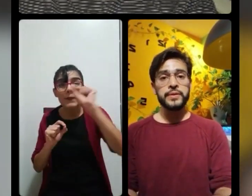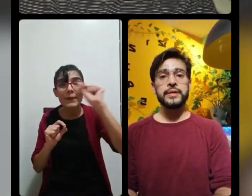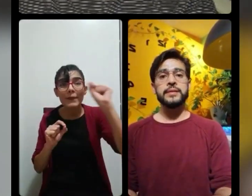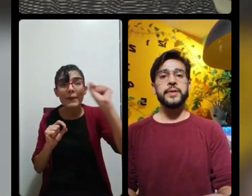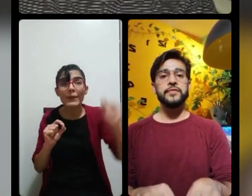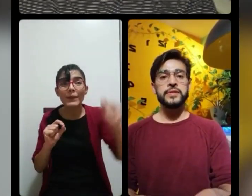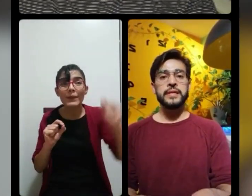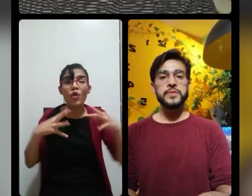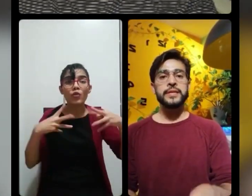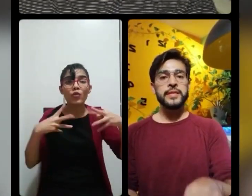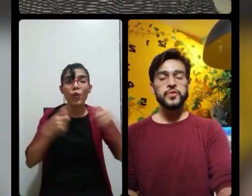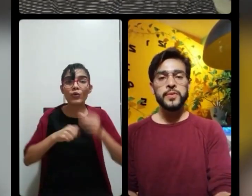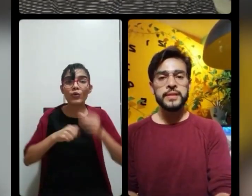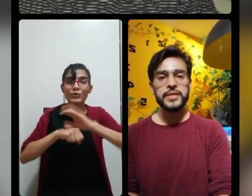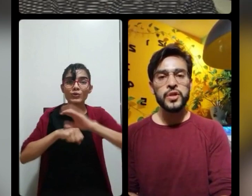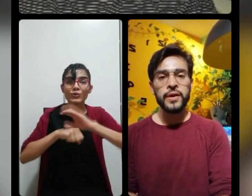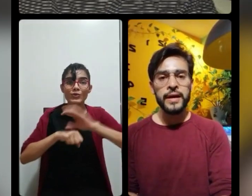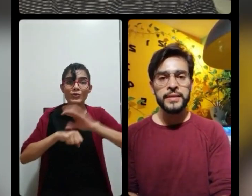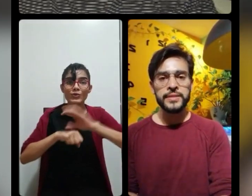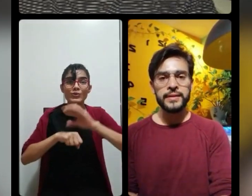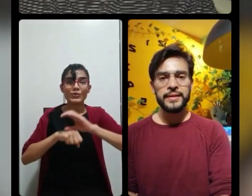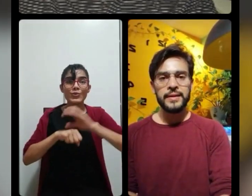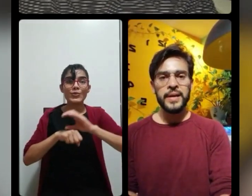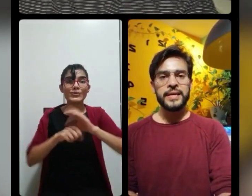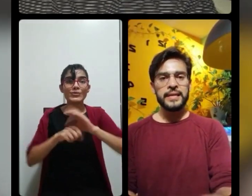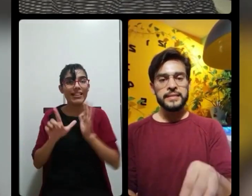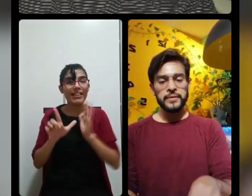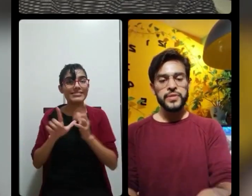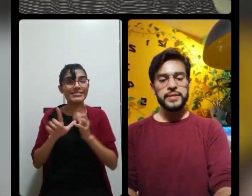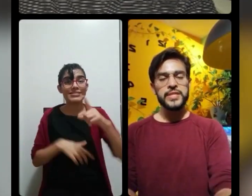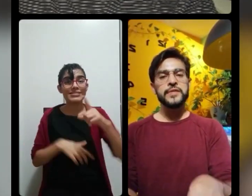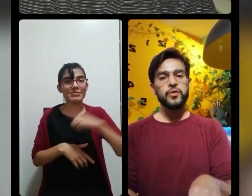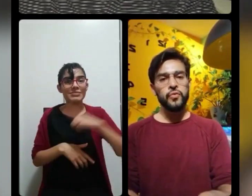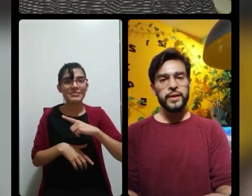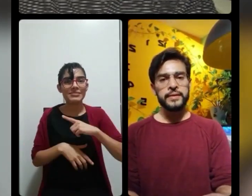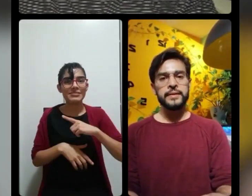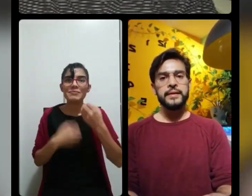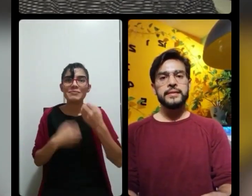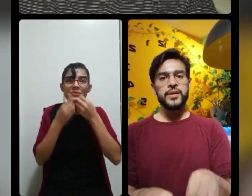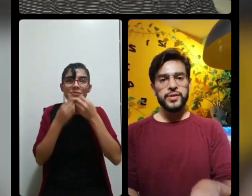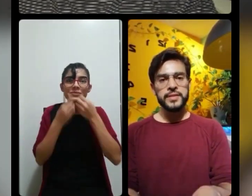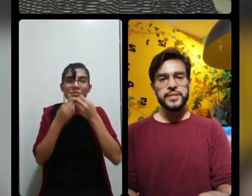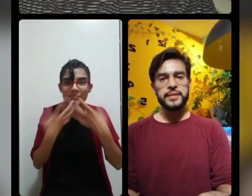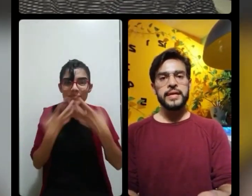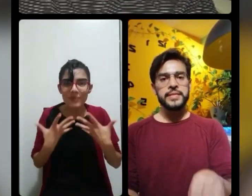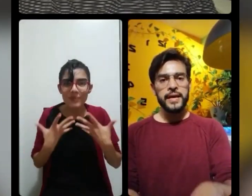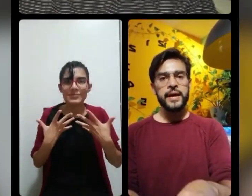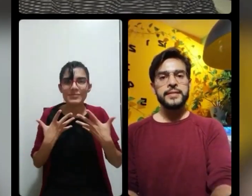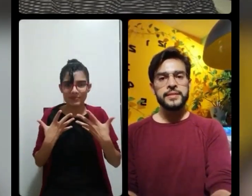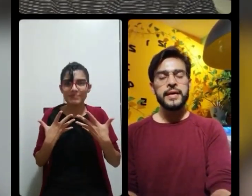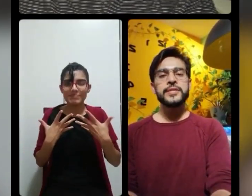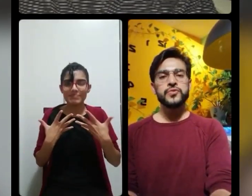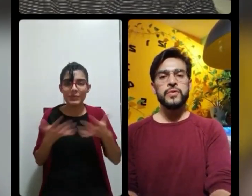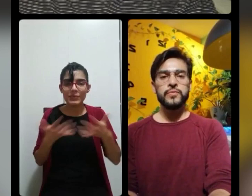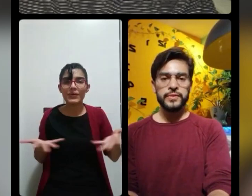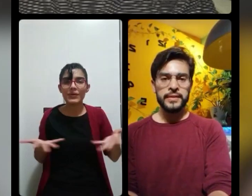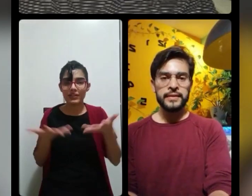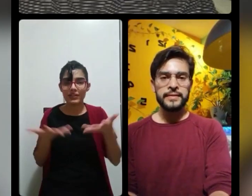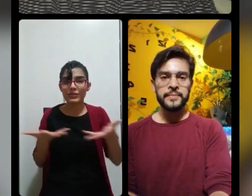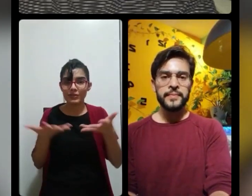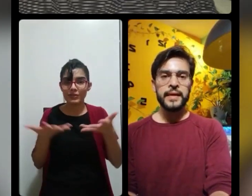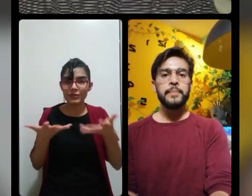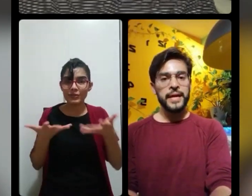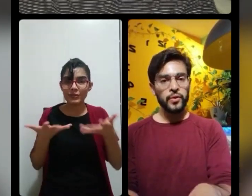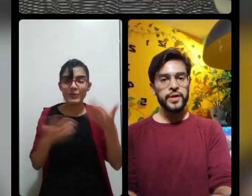muito importante para o fortalecimento das comunidades locais, para que elas não se desvinculem das necessidades reais da sua